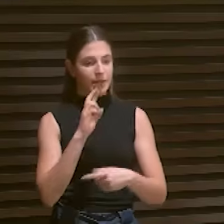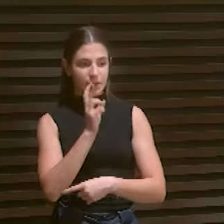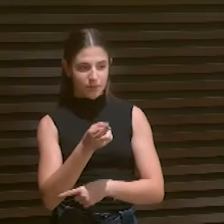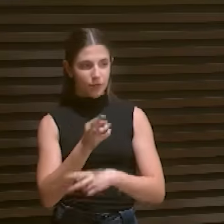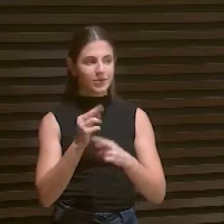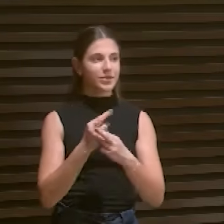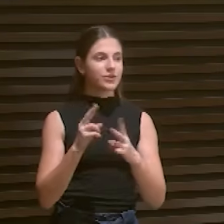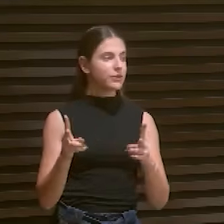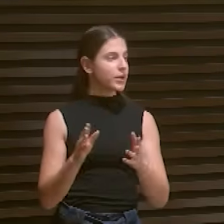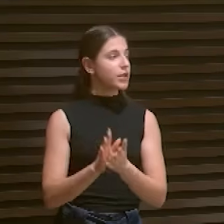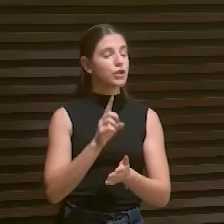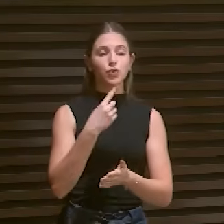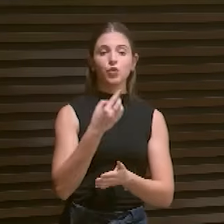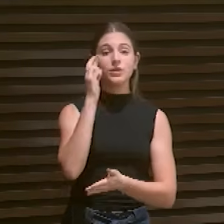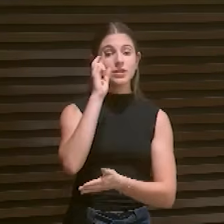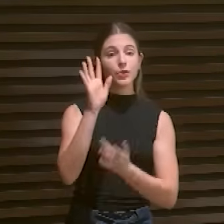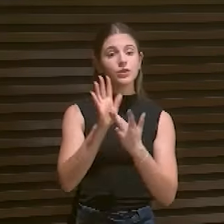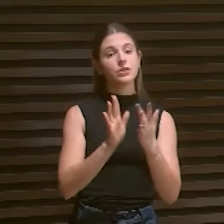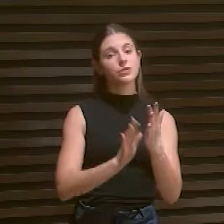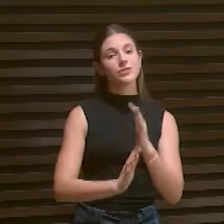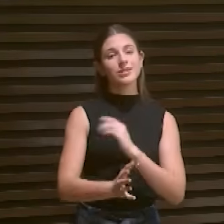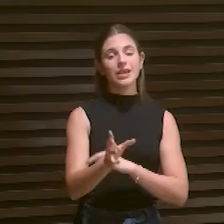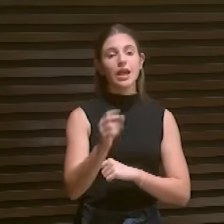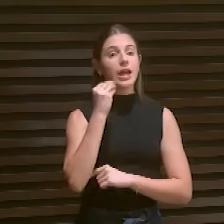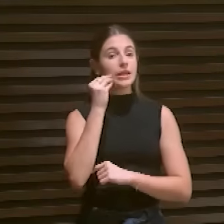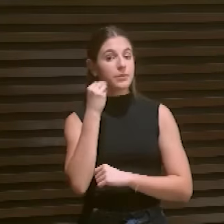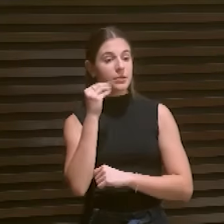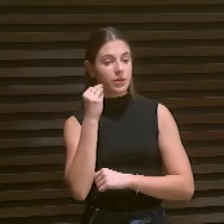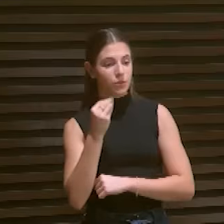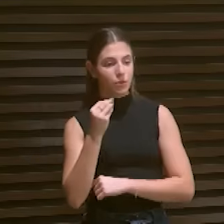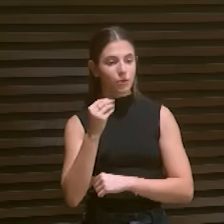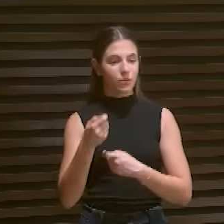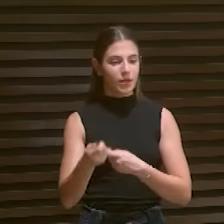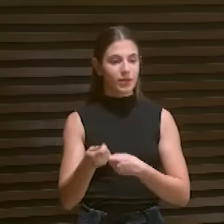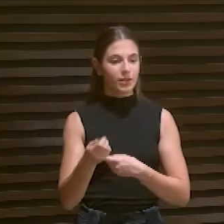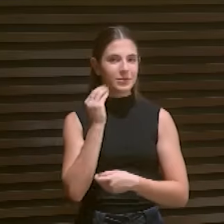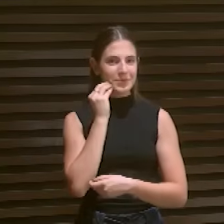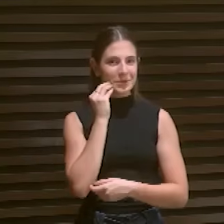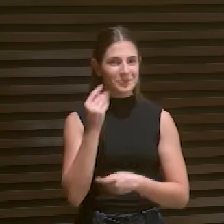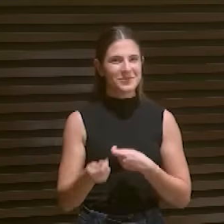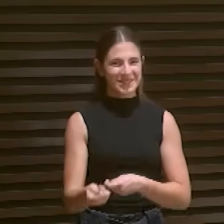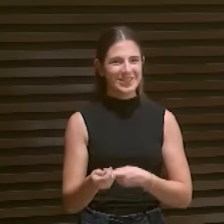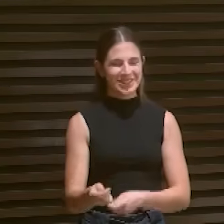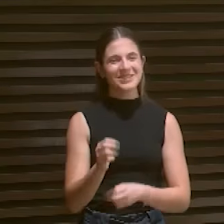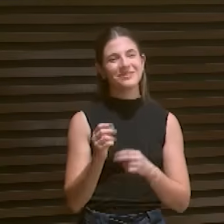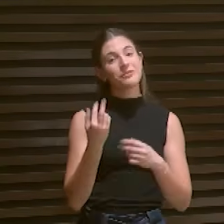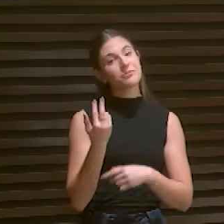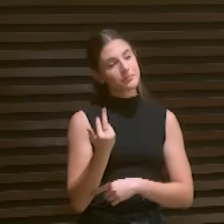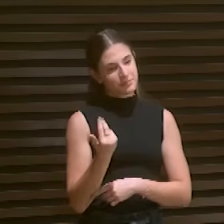diferente. O nosso Senhor Jesus, ele experimentou uma tentação semelhante. Ele foi tentado também